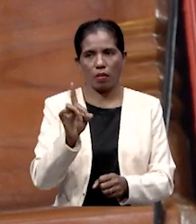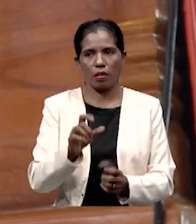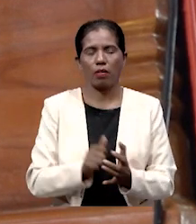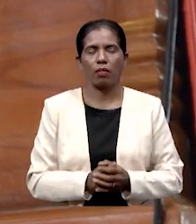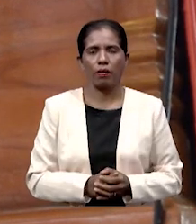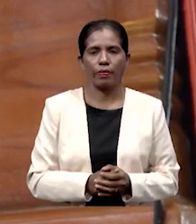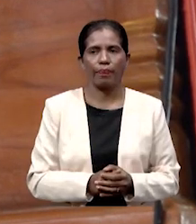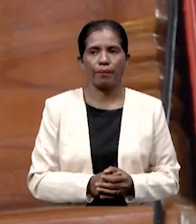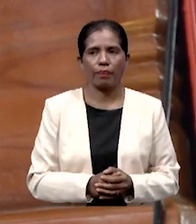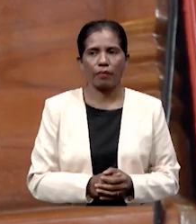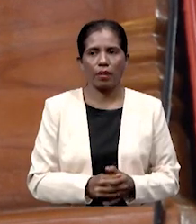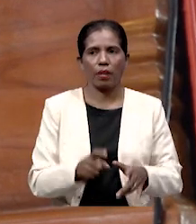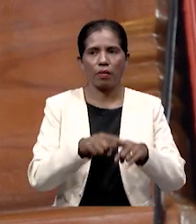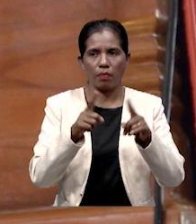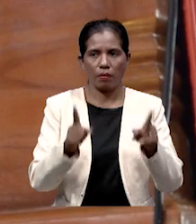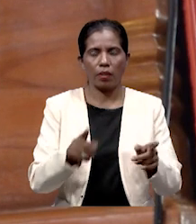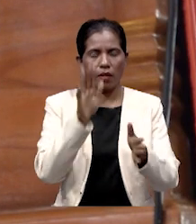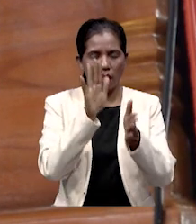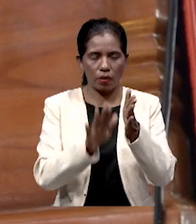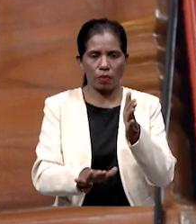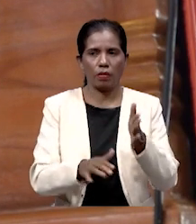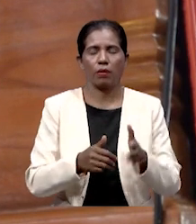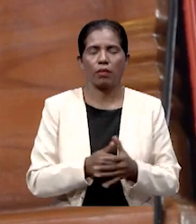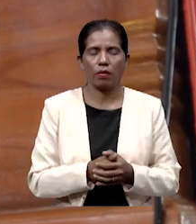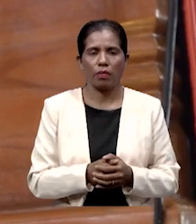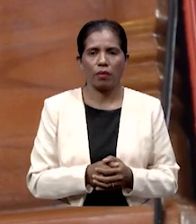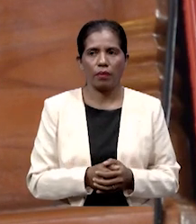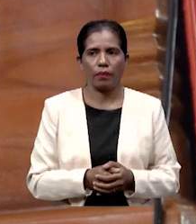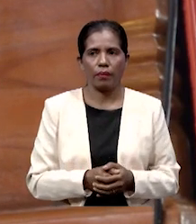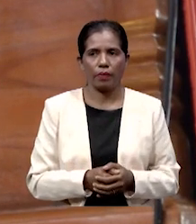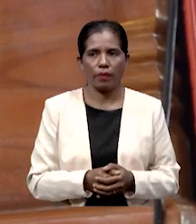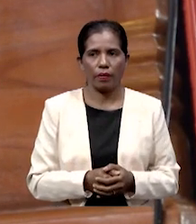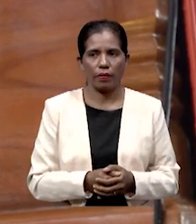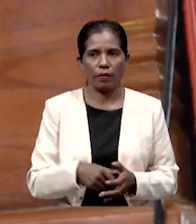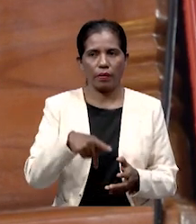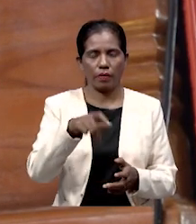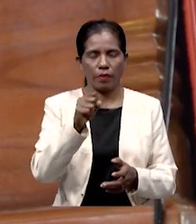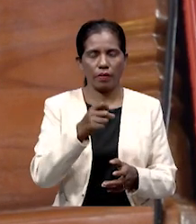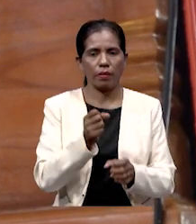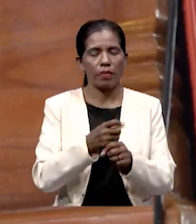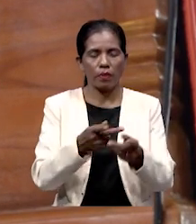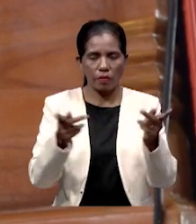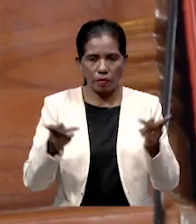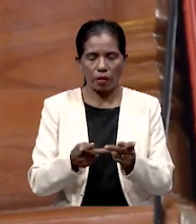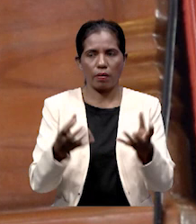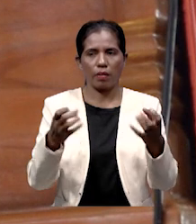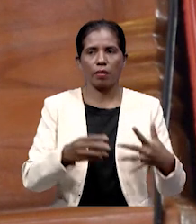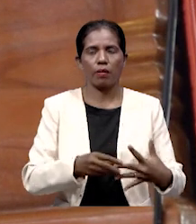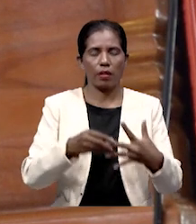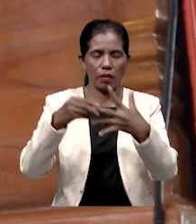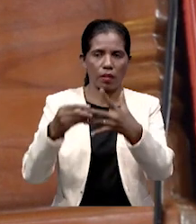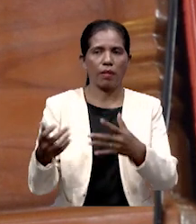ano, de recursos humanos, de especialidade para a área de hoje, se ele